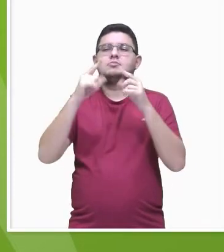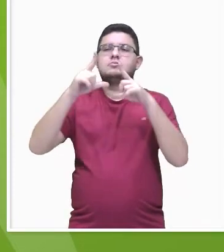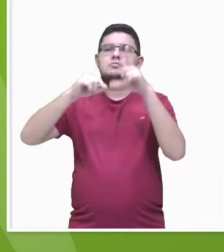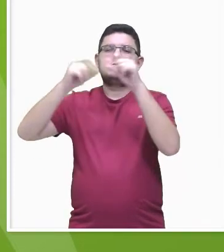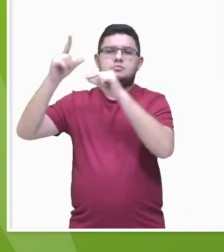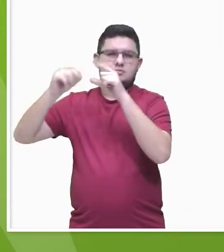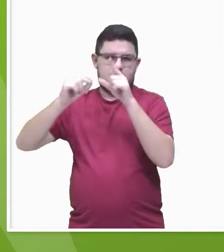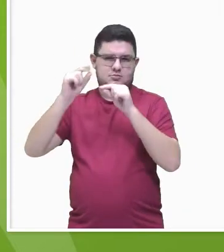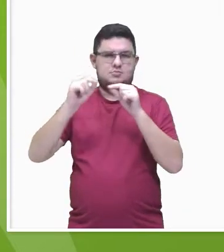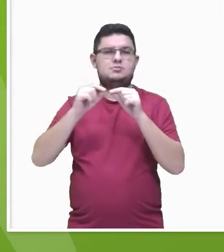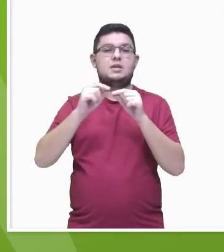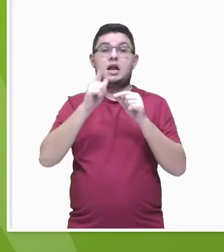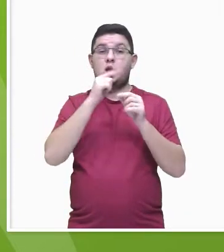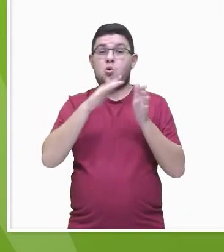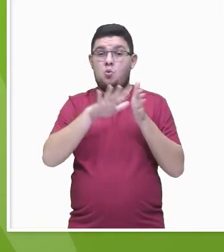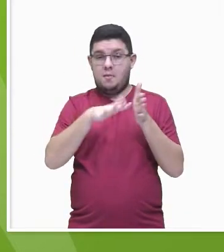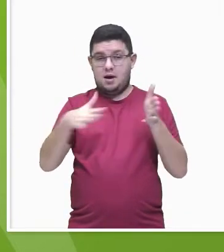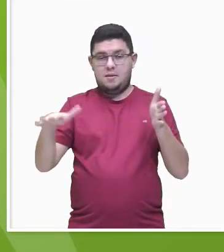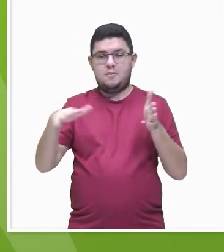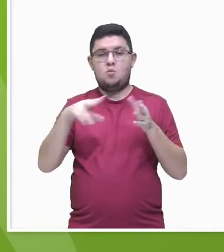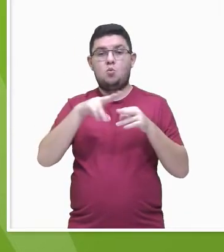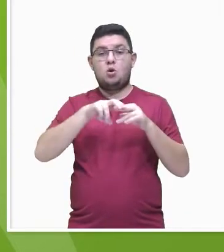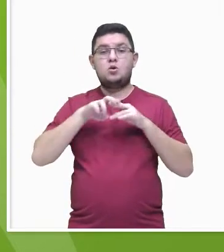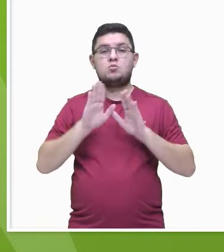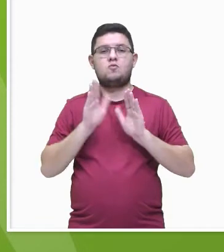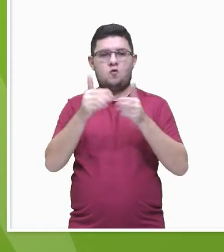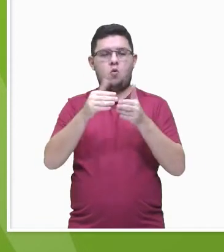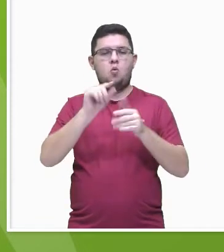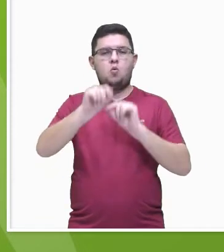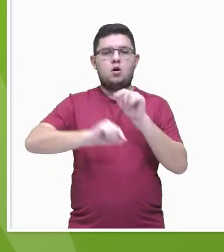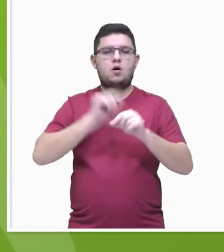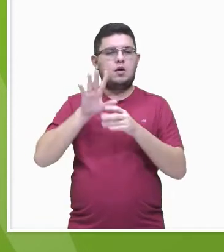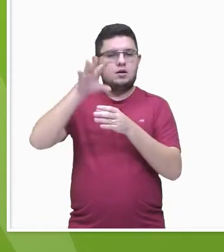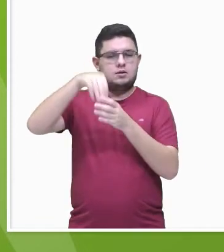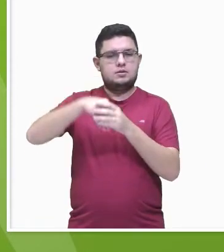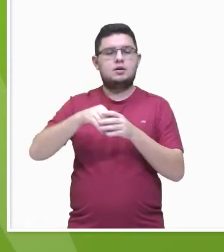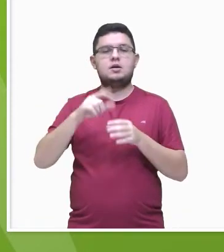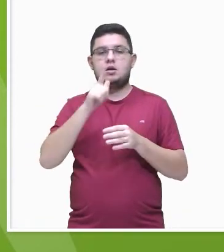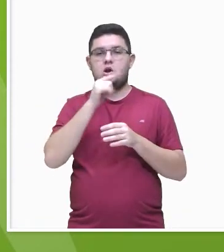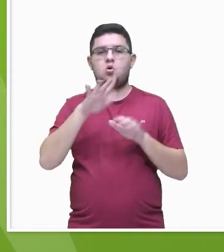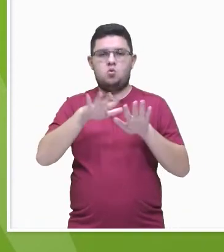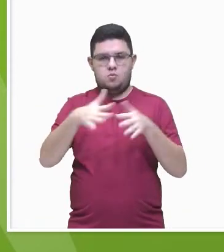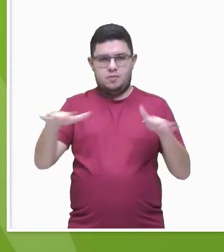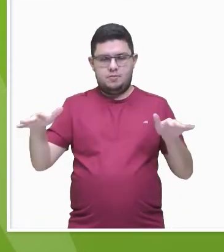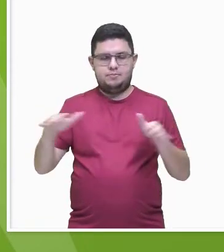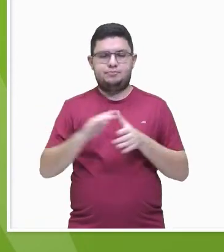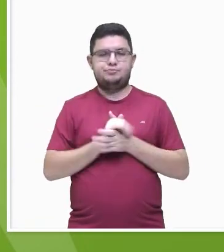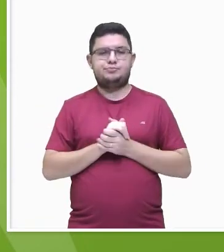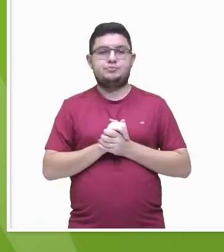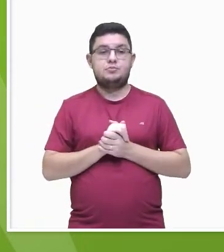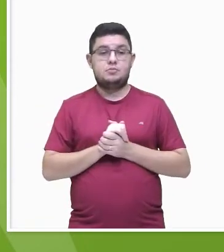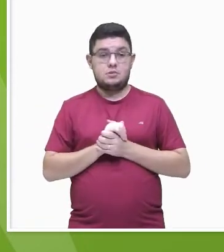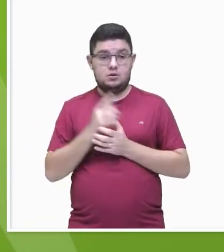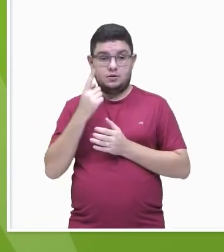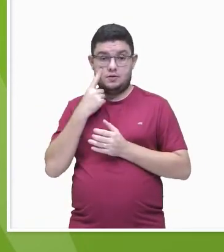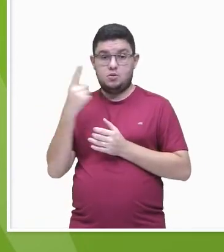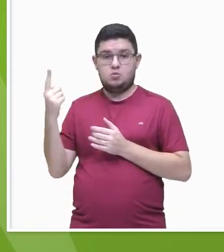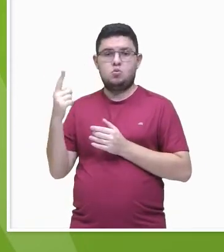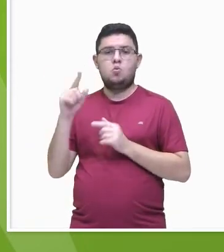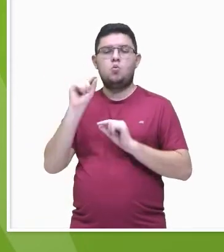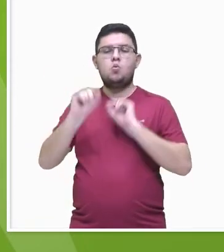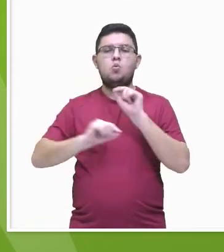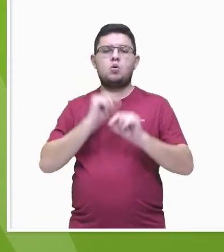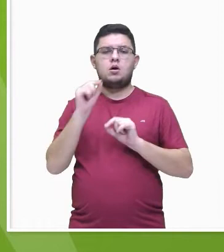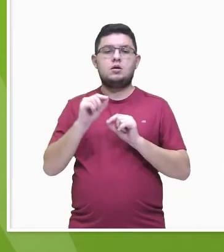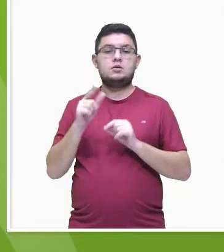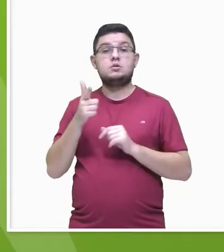mar porque, né, olha aí, exclusivamente marinhos, certo? E aqui embaixo a gente está visualizando